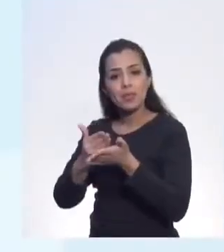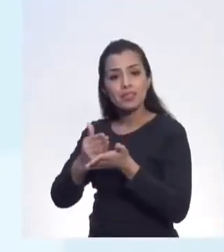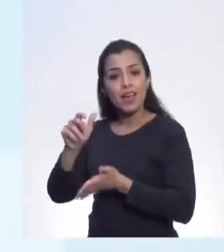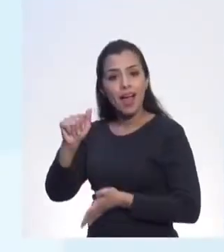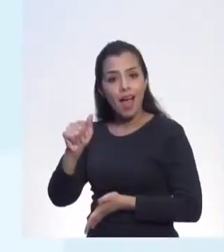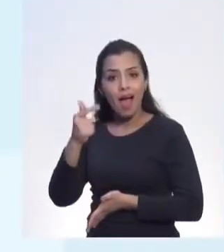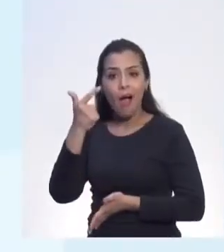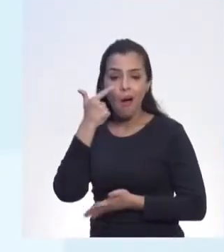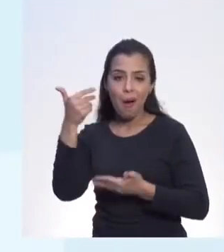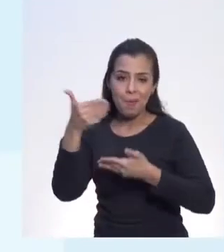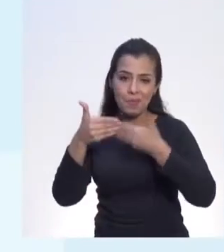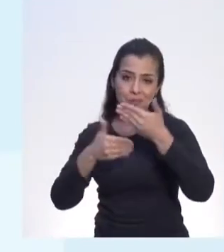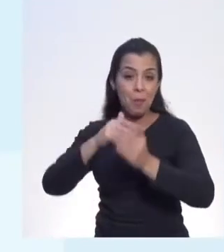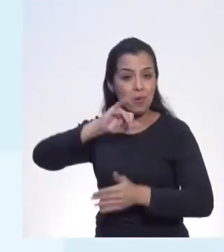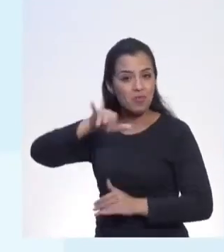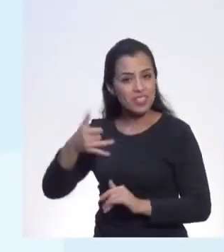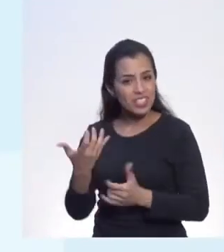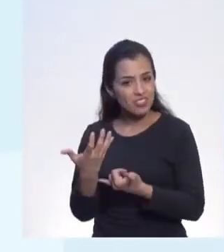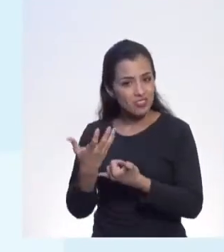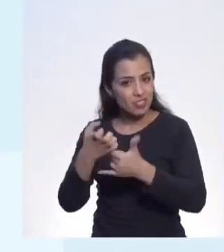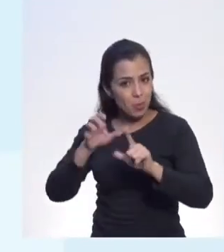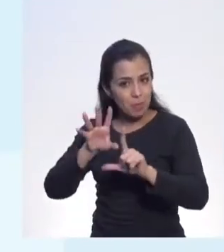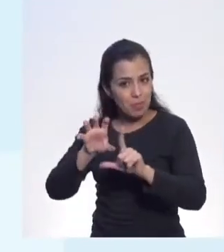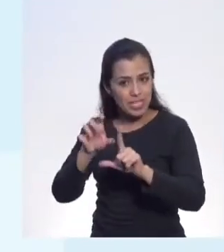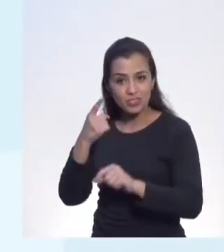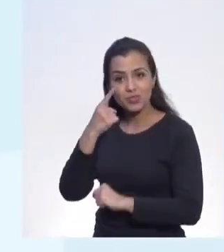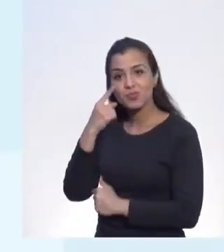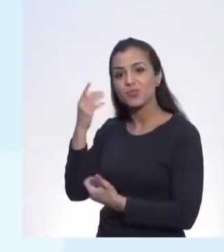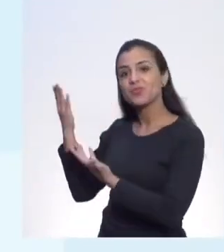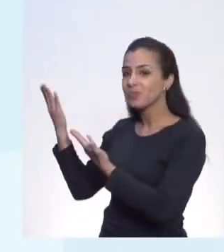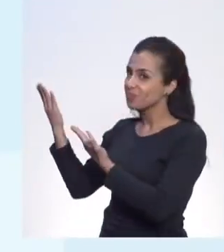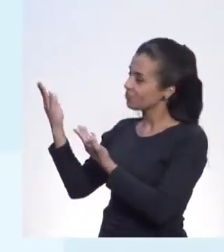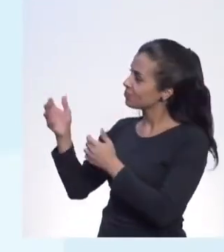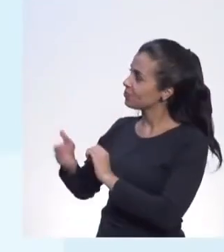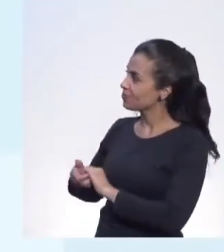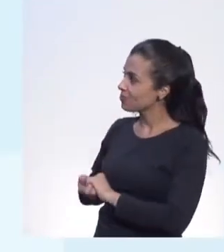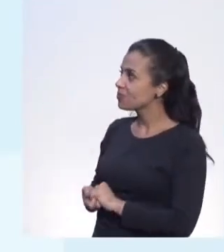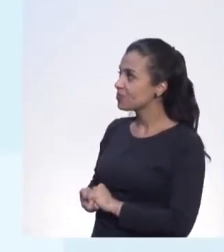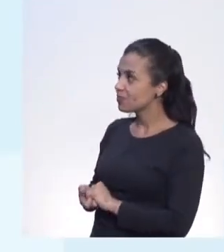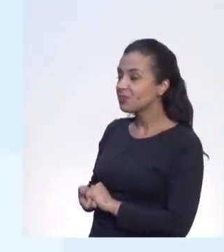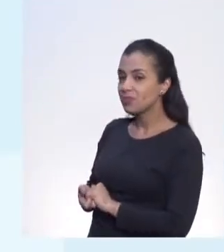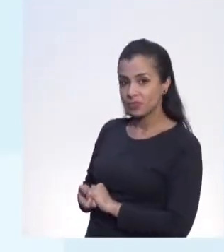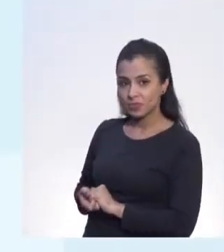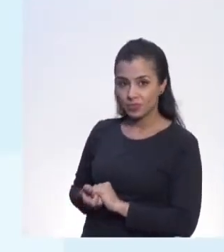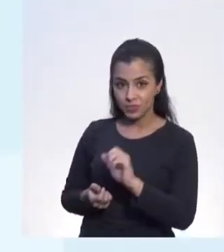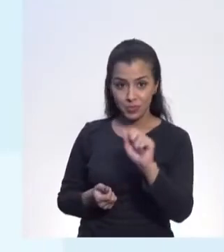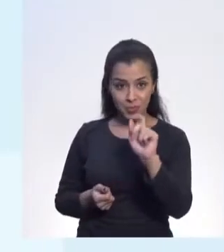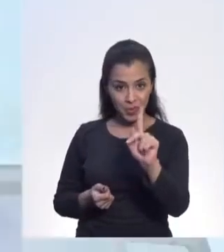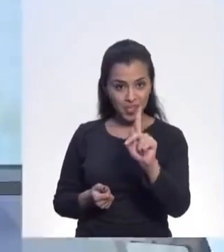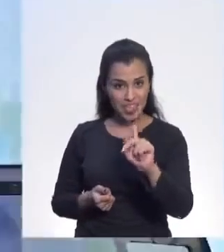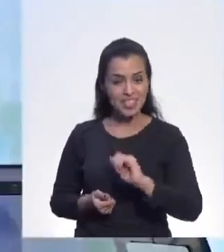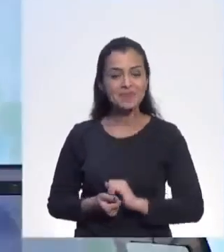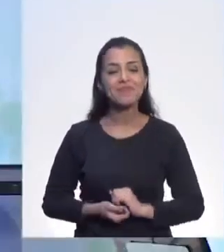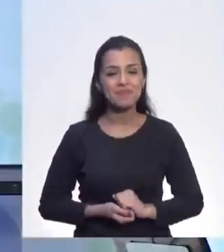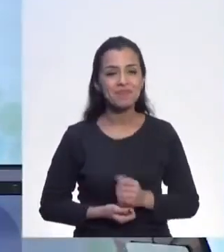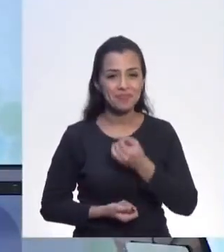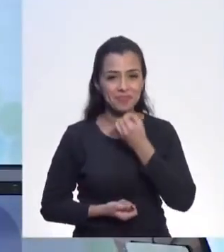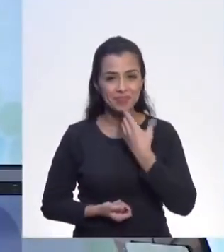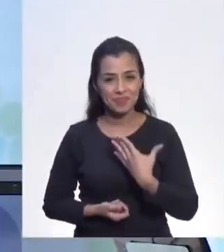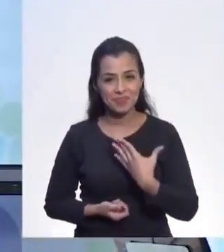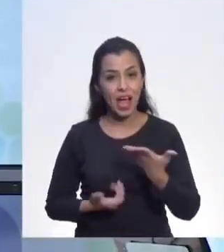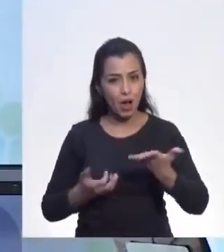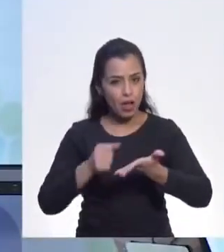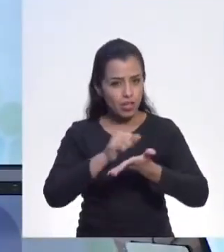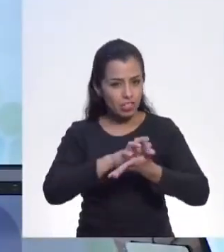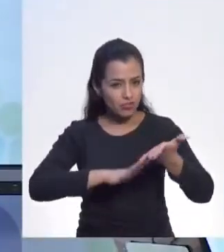Por favor, tire um print aí da tela para você ter no seu caderno direitinho, ok? Muito bem. Vamos fazer